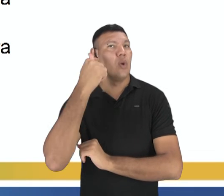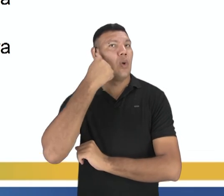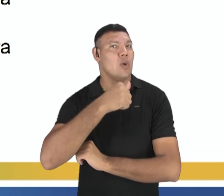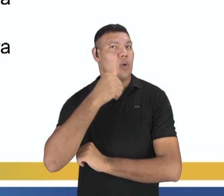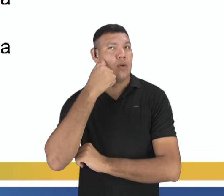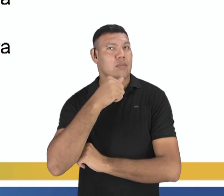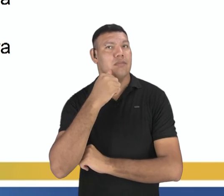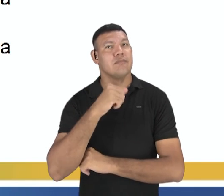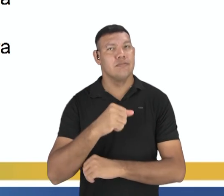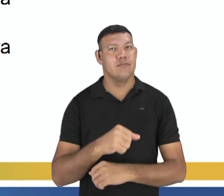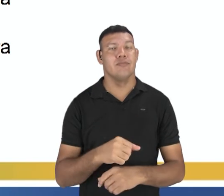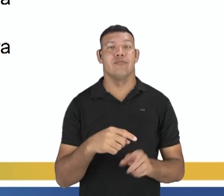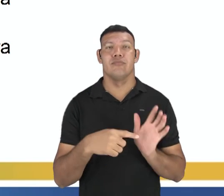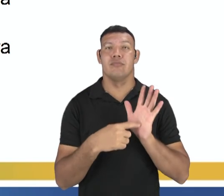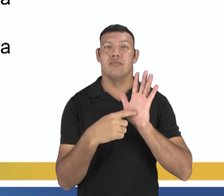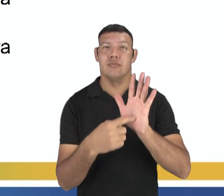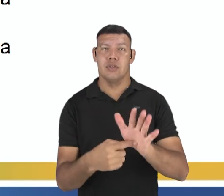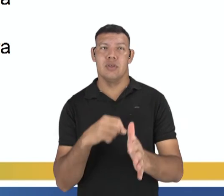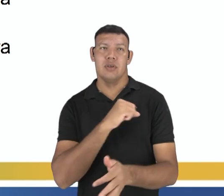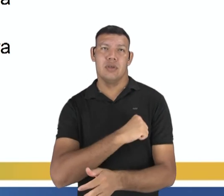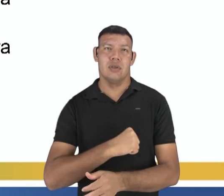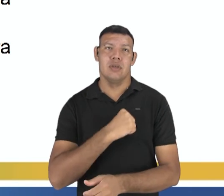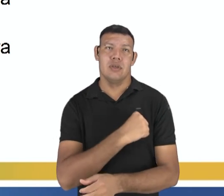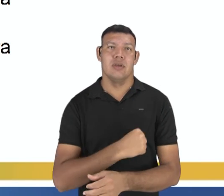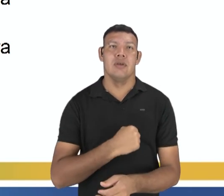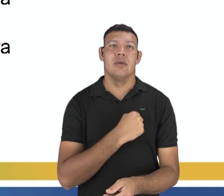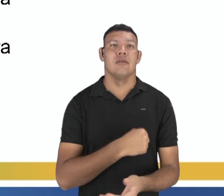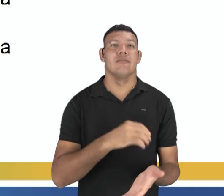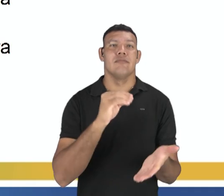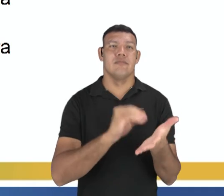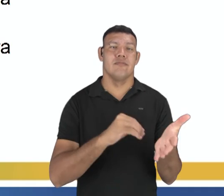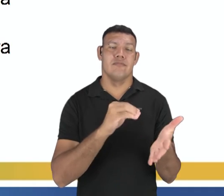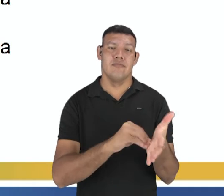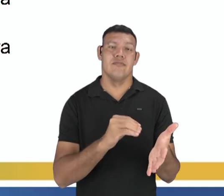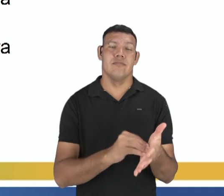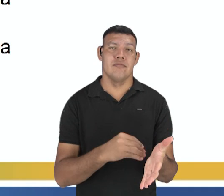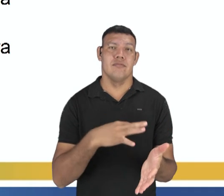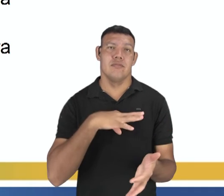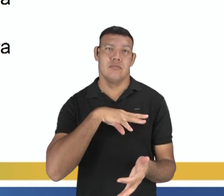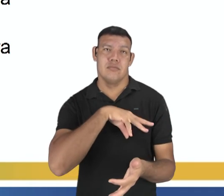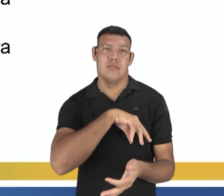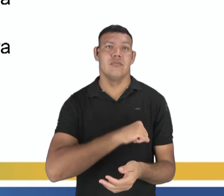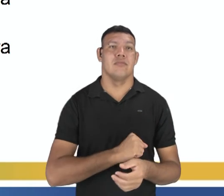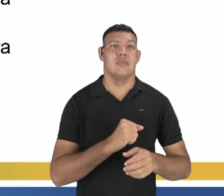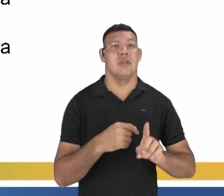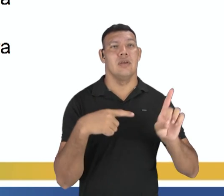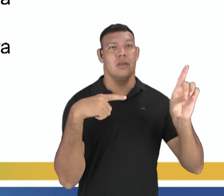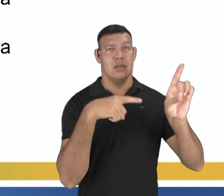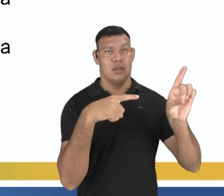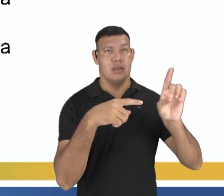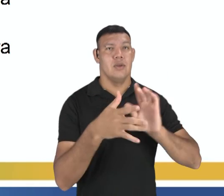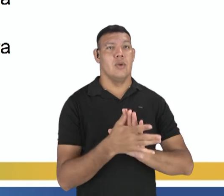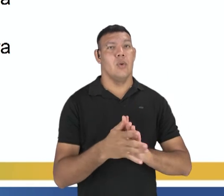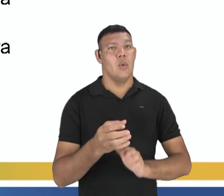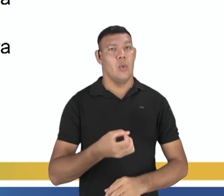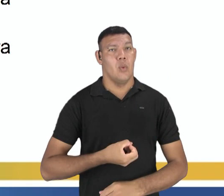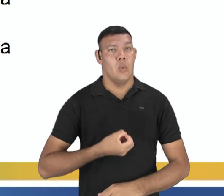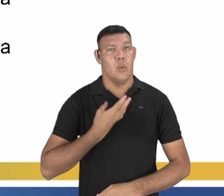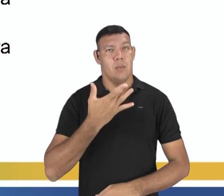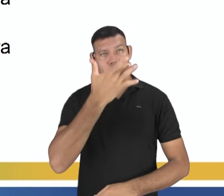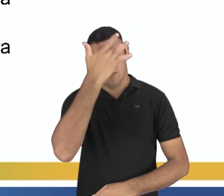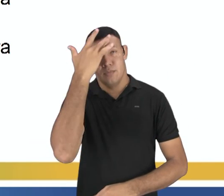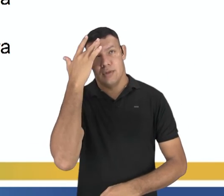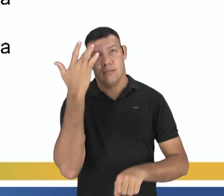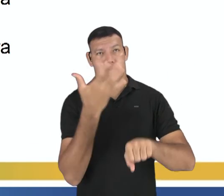vassalagem amorosa, pois em postura platônica expressa seu amor à mulher amada. Como vemos aí, a